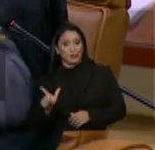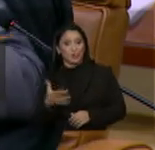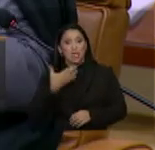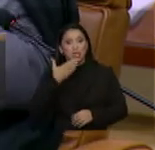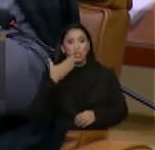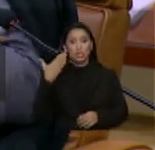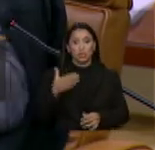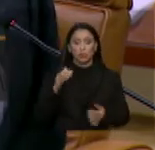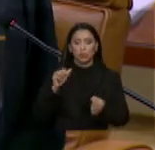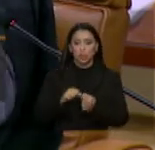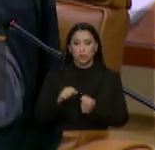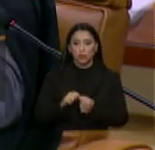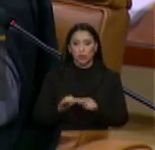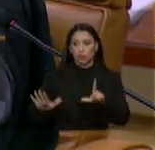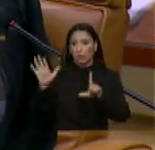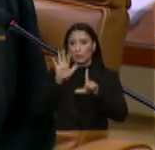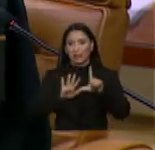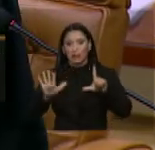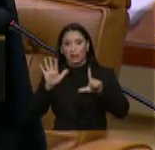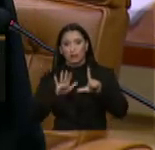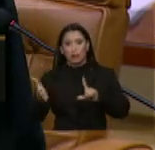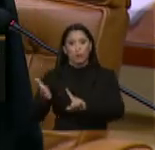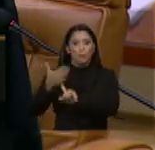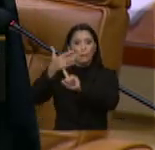Alexandre de Moraes plataforma